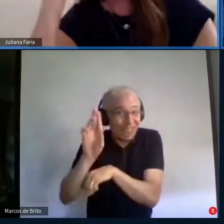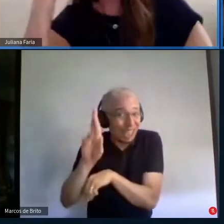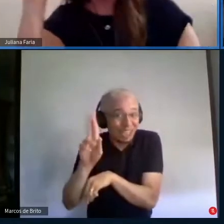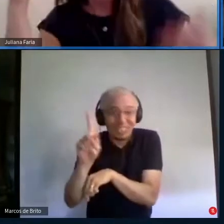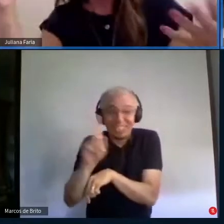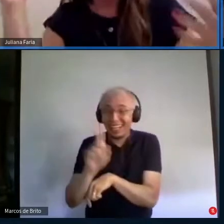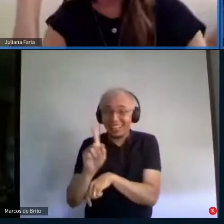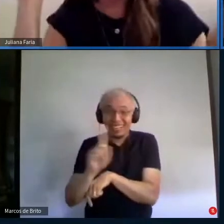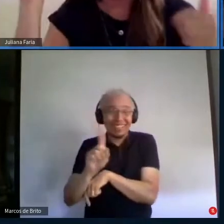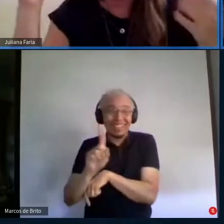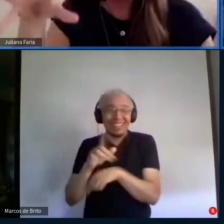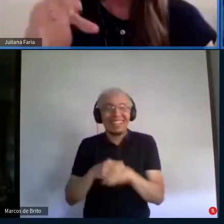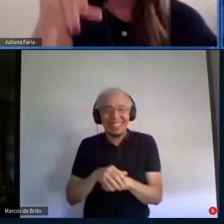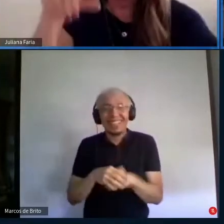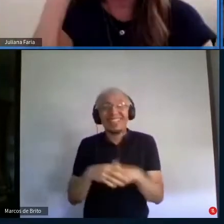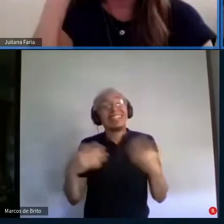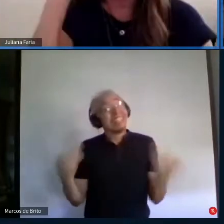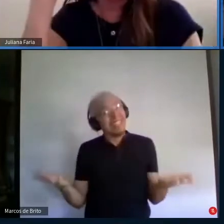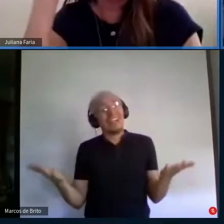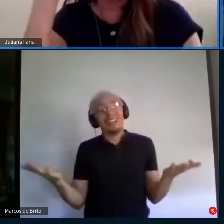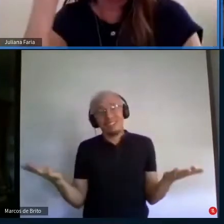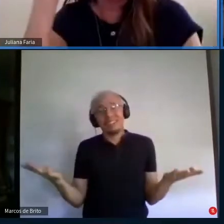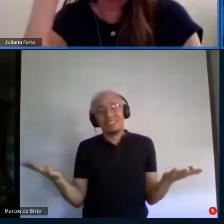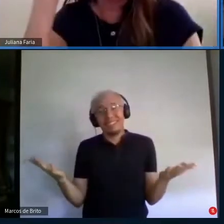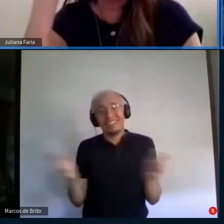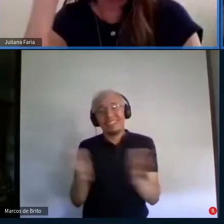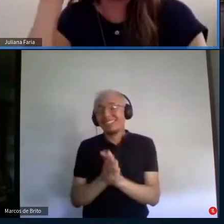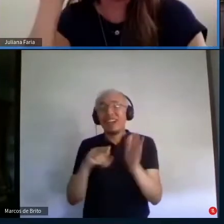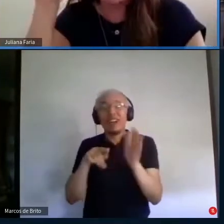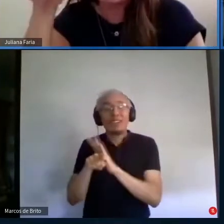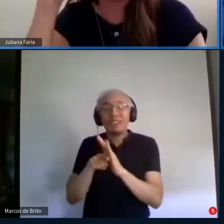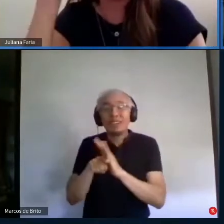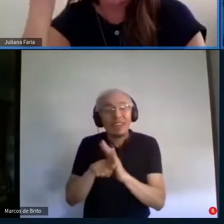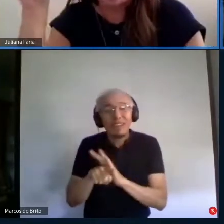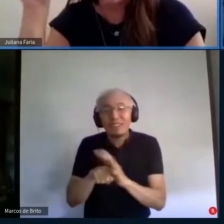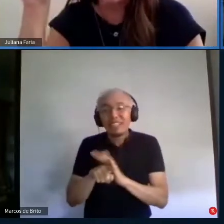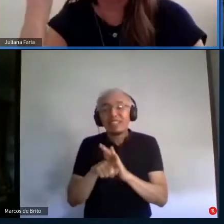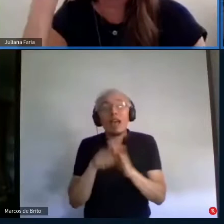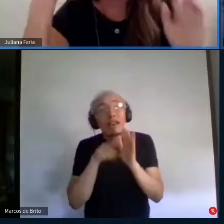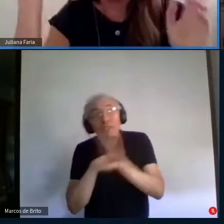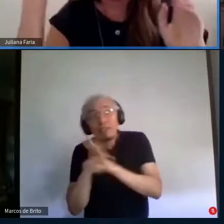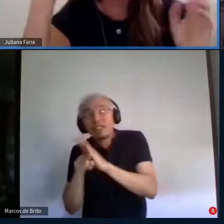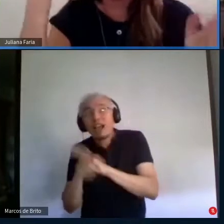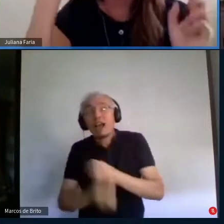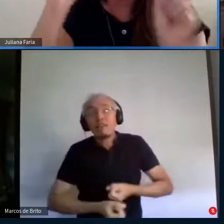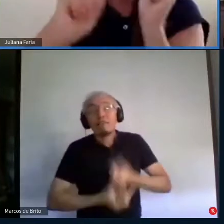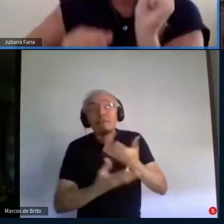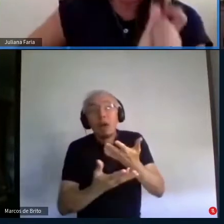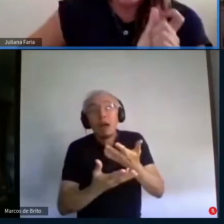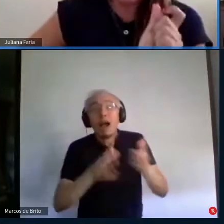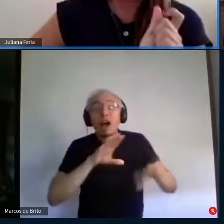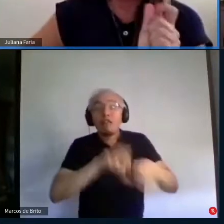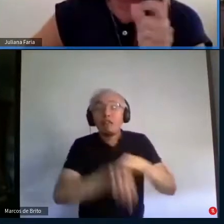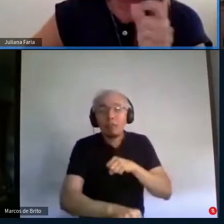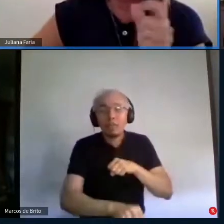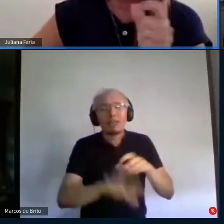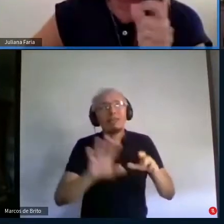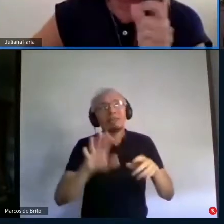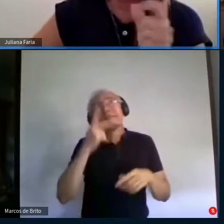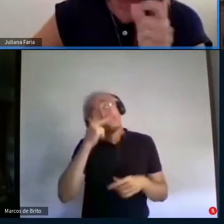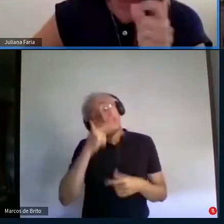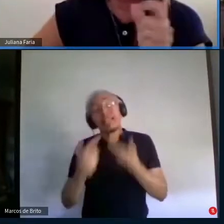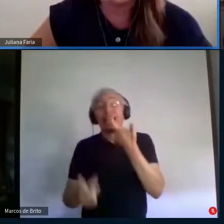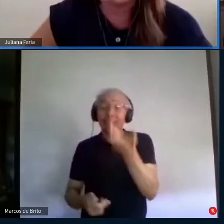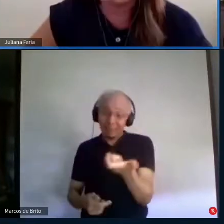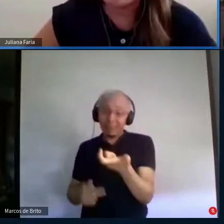professora. Por isso. Então, não é investigar a oferta de formação, talvez não seja esse o termo, né? O